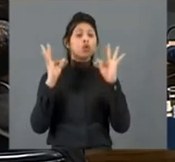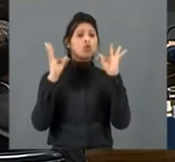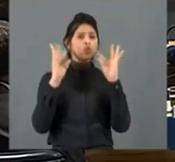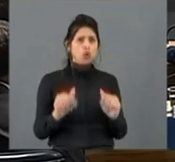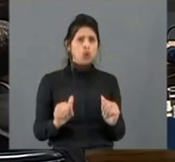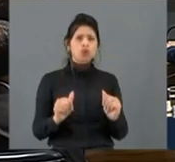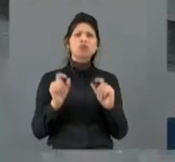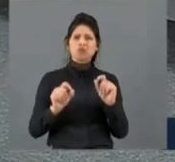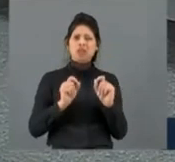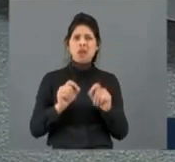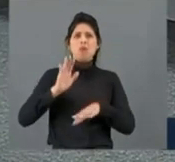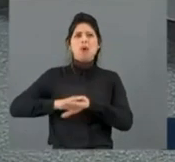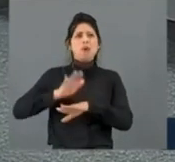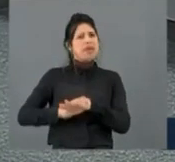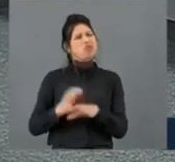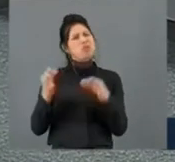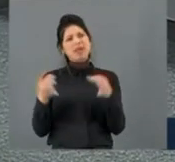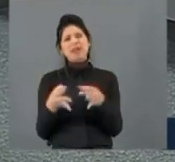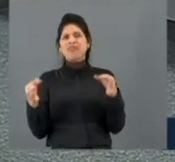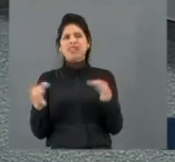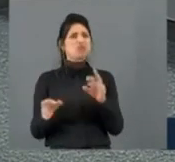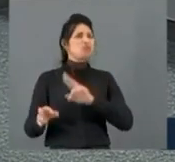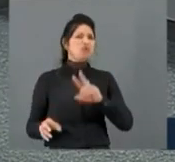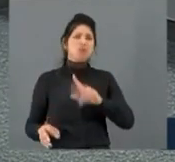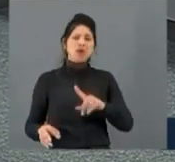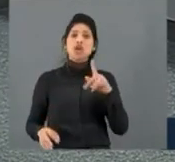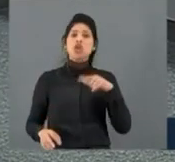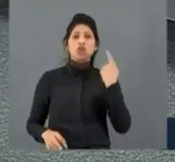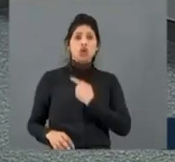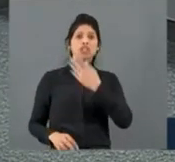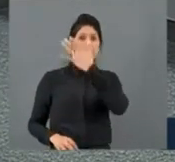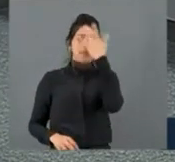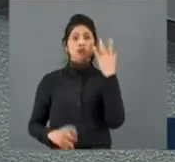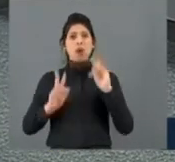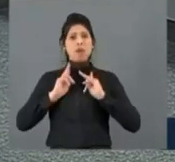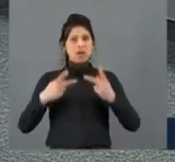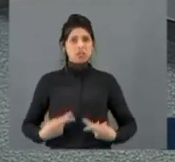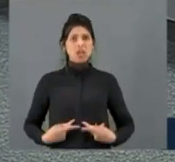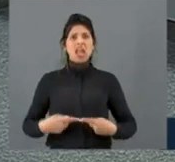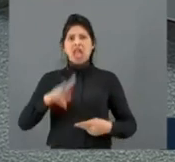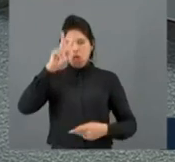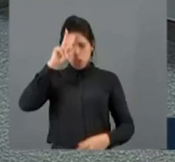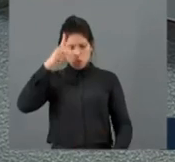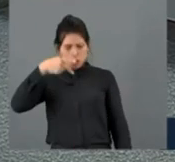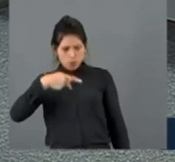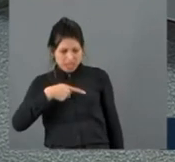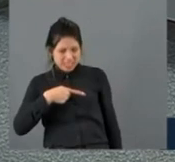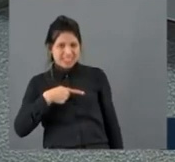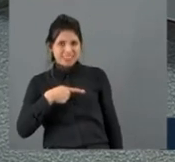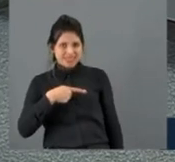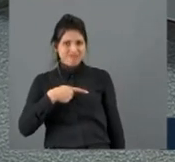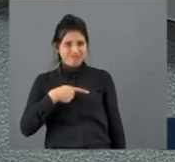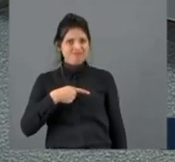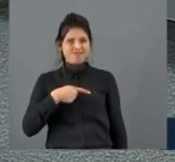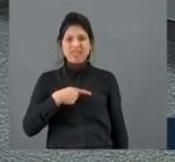serão perfeitos, porque a gente são seres humanos imperfeitos. E o ser humano, ele é egoísta, e uma coisa que ele não tem, alguns não têm,